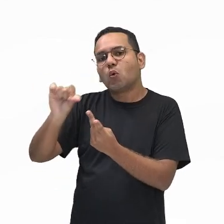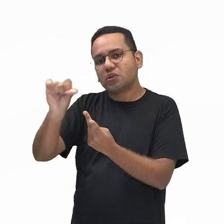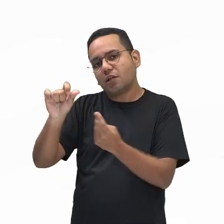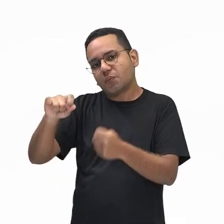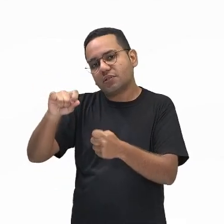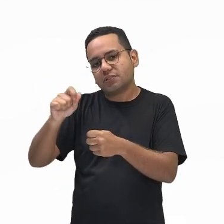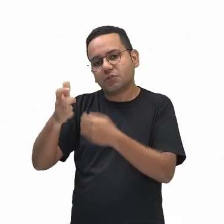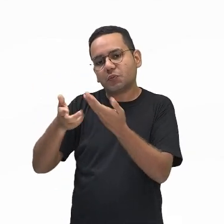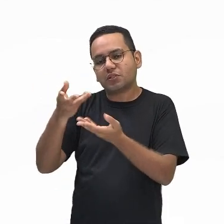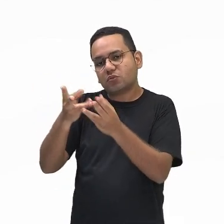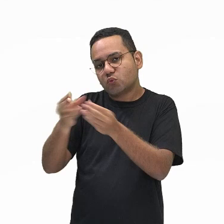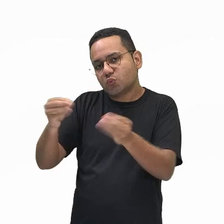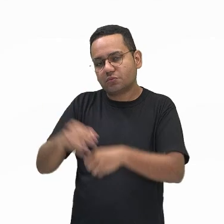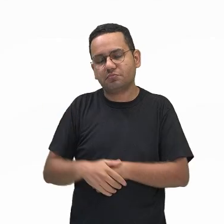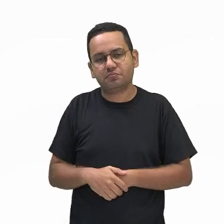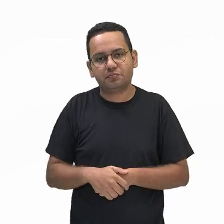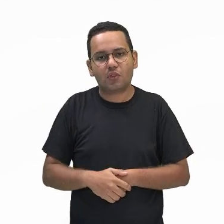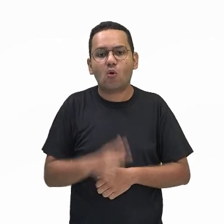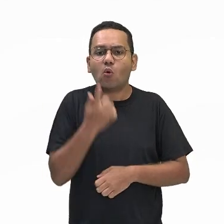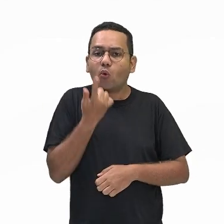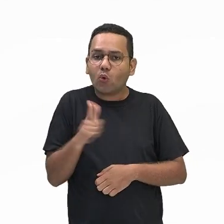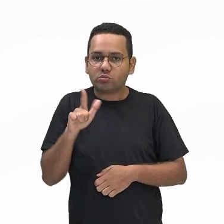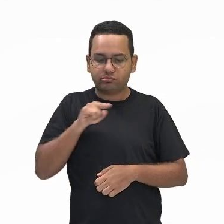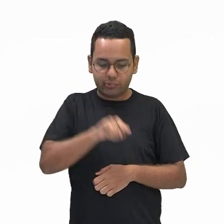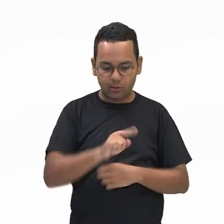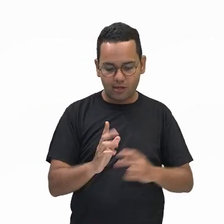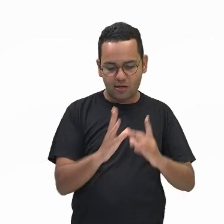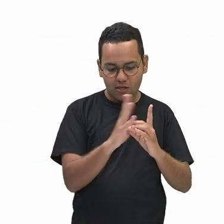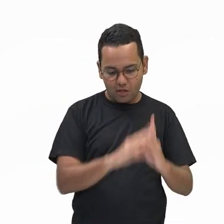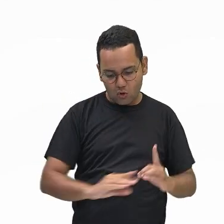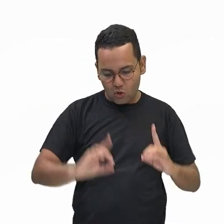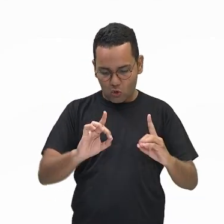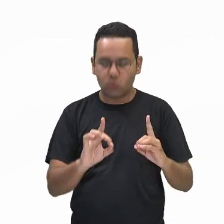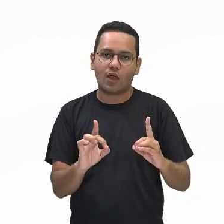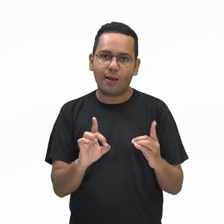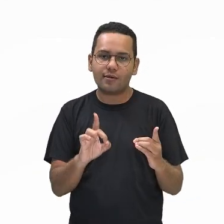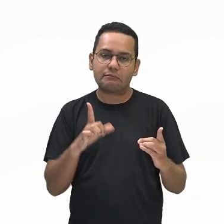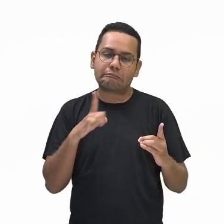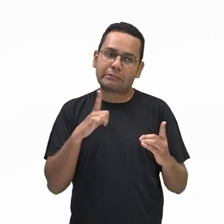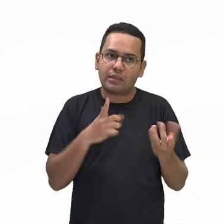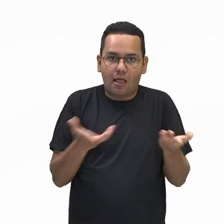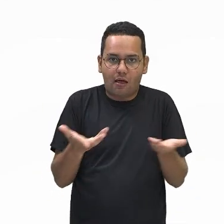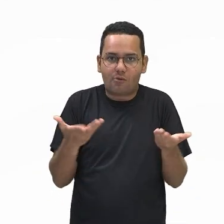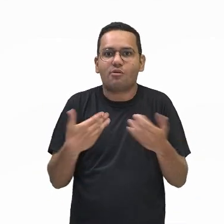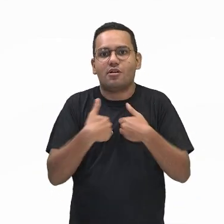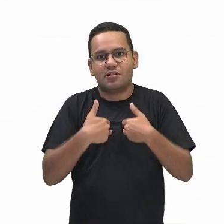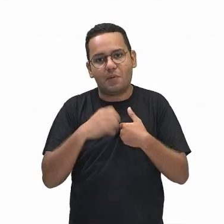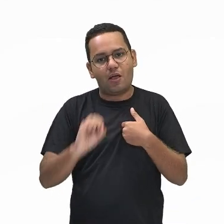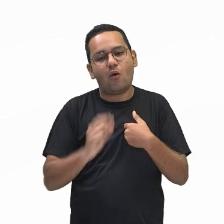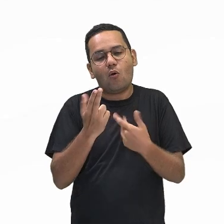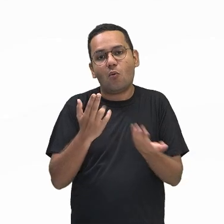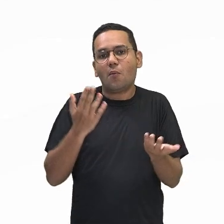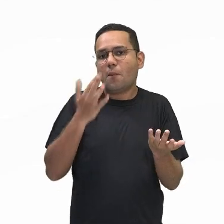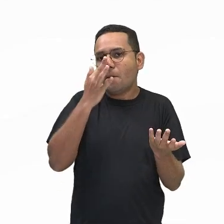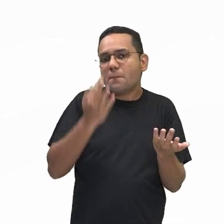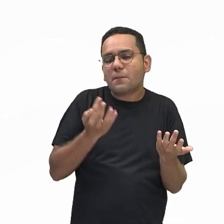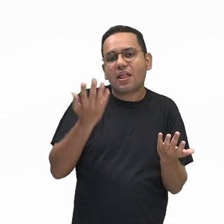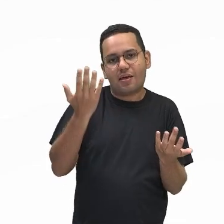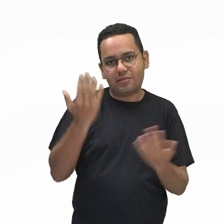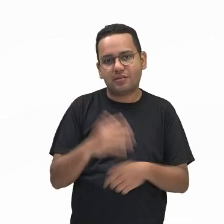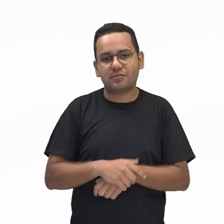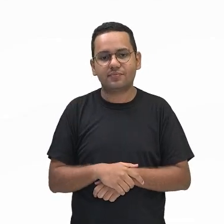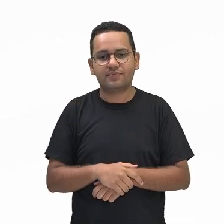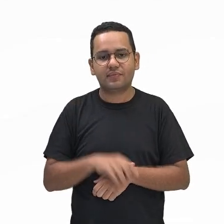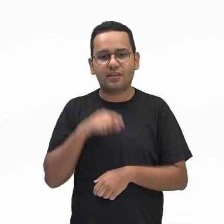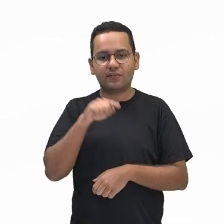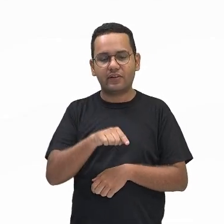Na clonagem, né? A clonagem ela é feita em animais, em plantas. A gente observa aí o exemplo da ovelha Dolly,